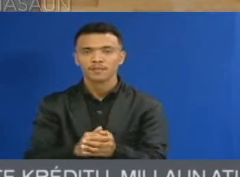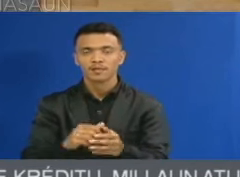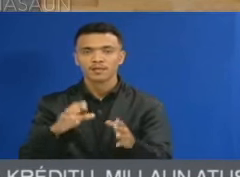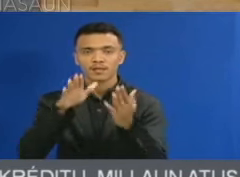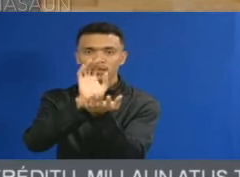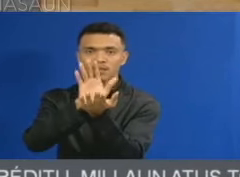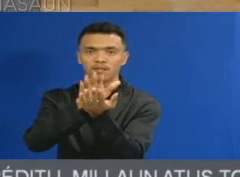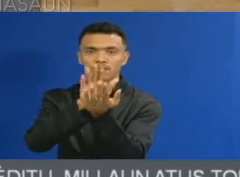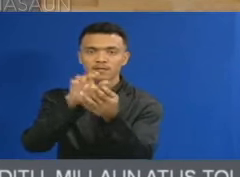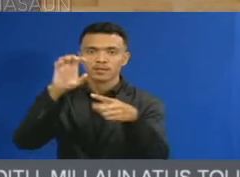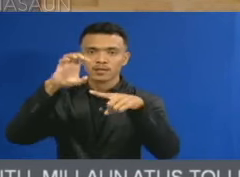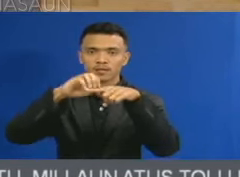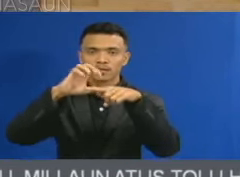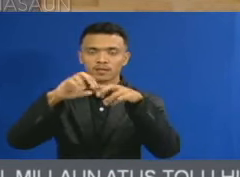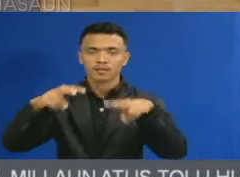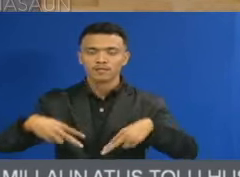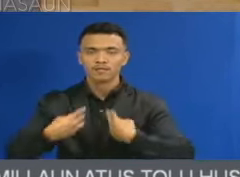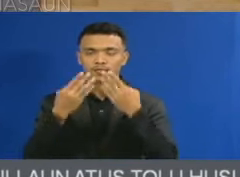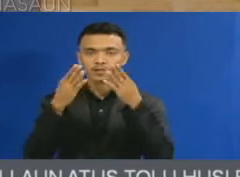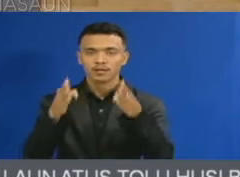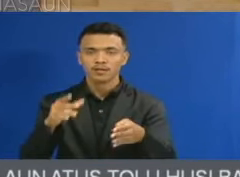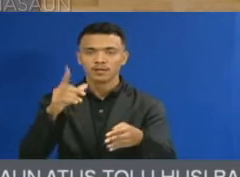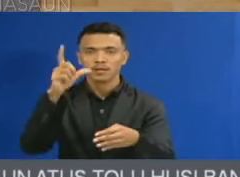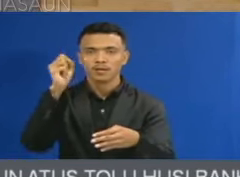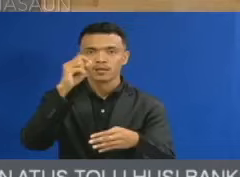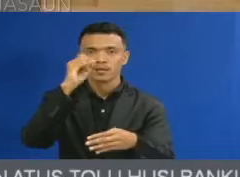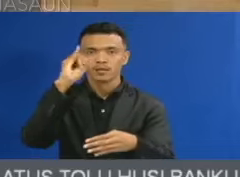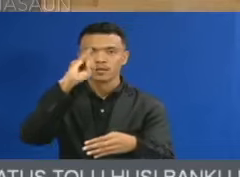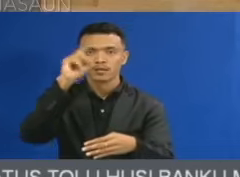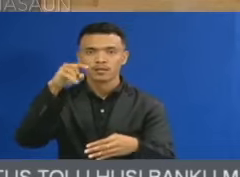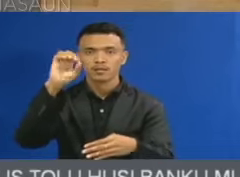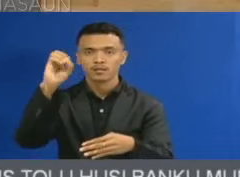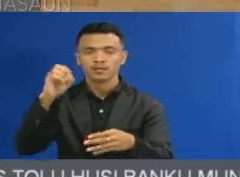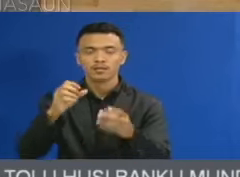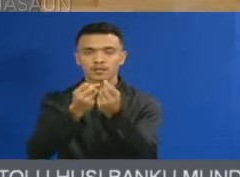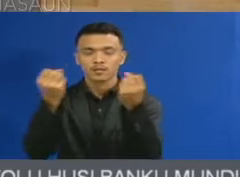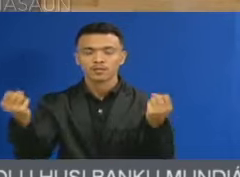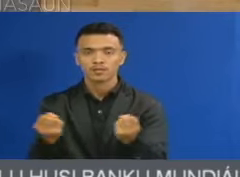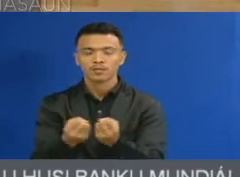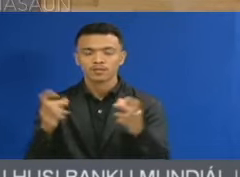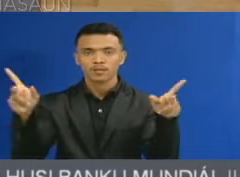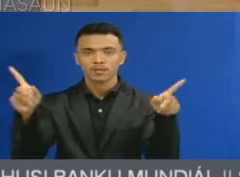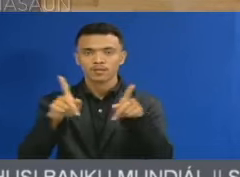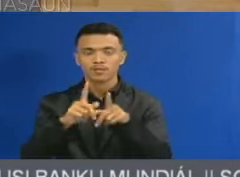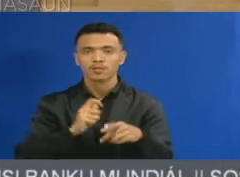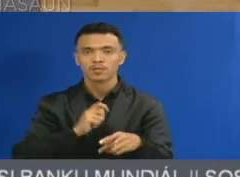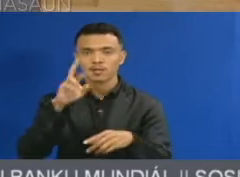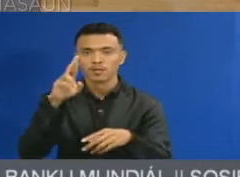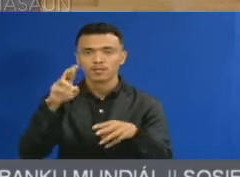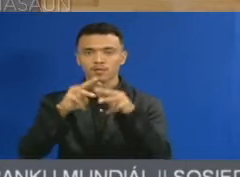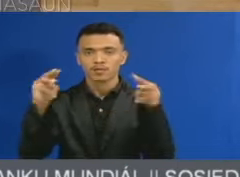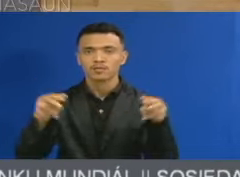La facta ta mate veterano Blasius Berriho codicu bola caccia, iesu cum audemu postu tilomar